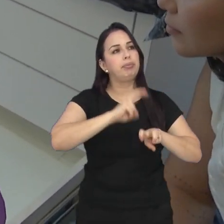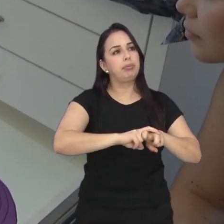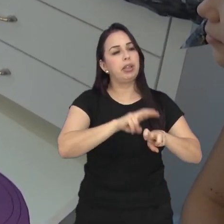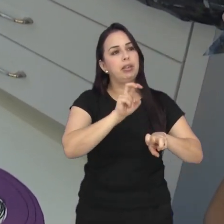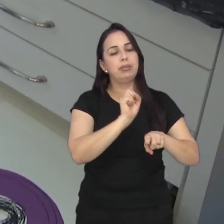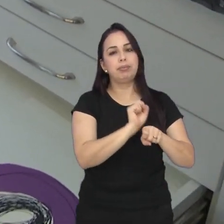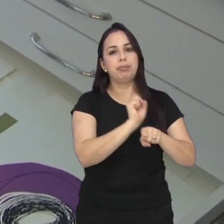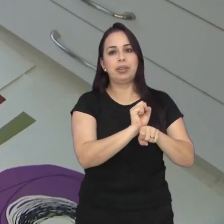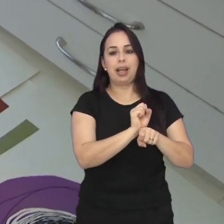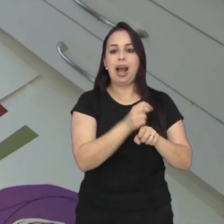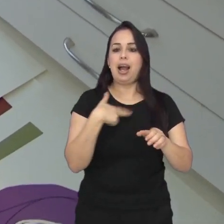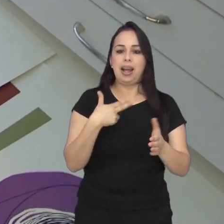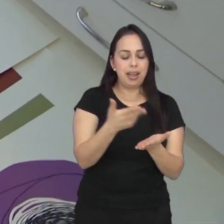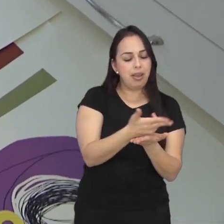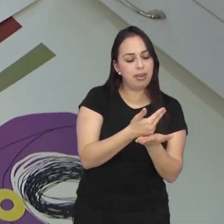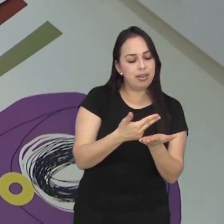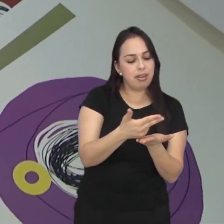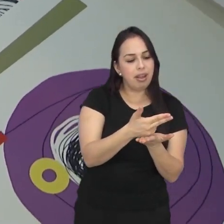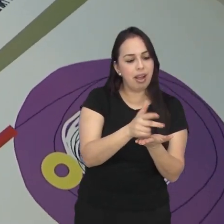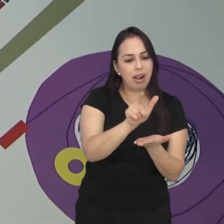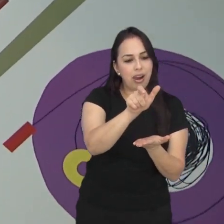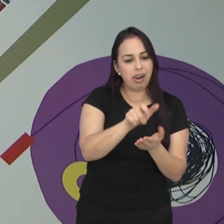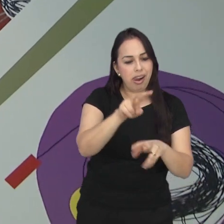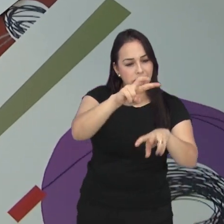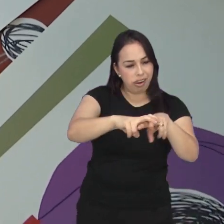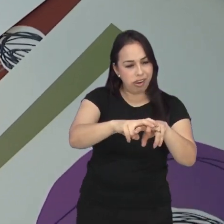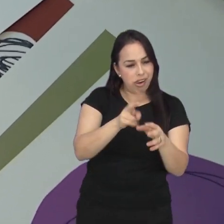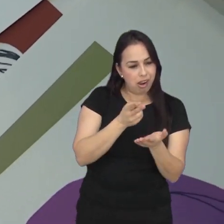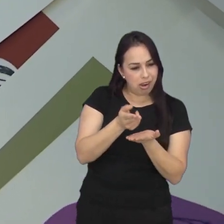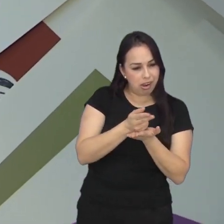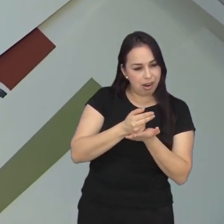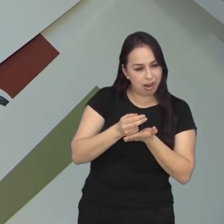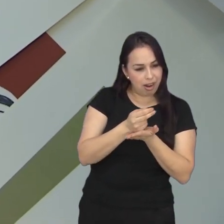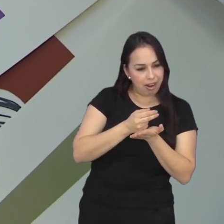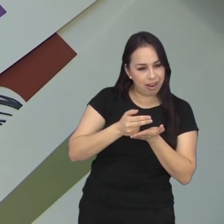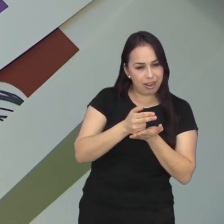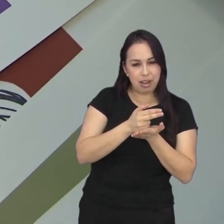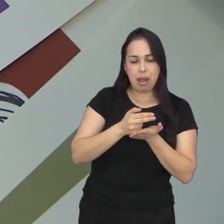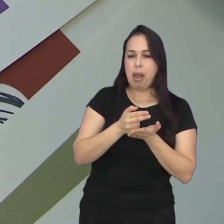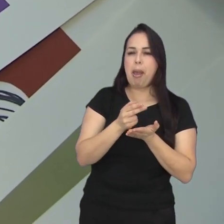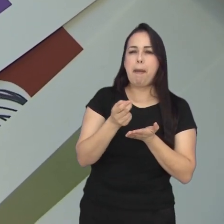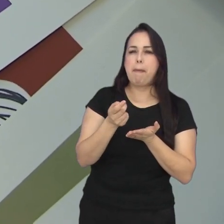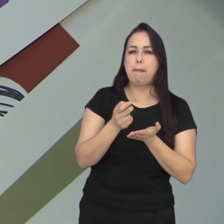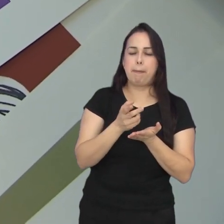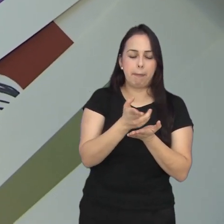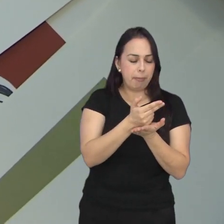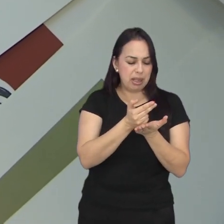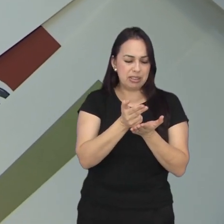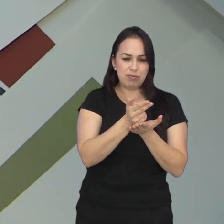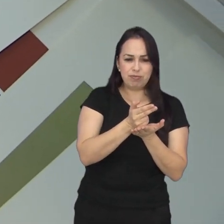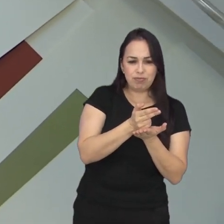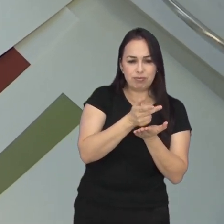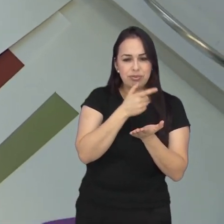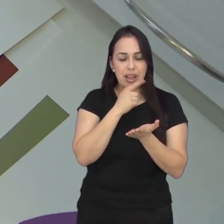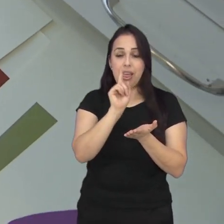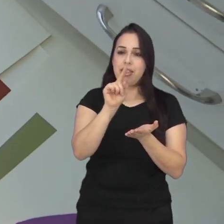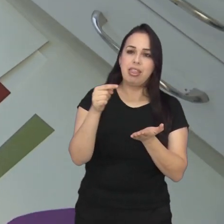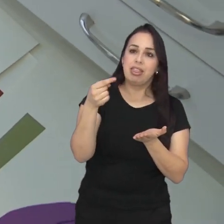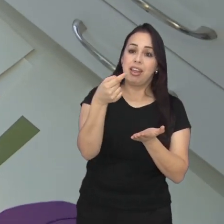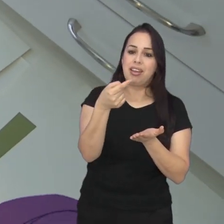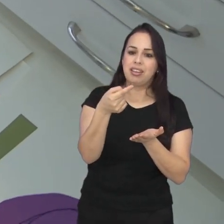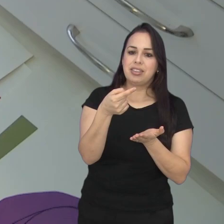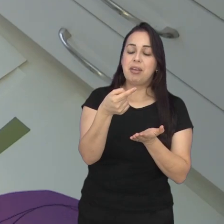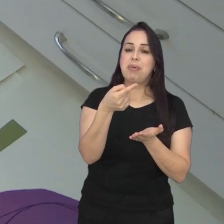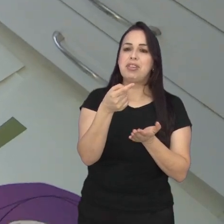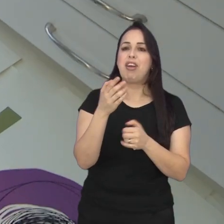né? Eu fiz um desenho da cadeira, acho que uma das poucas figuras que eu tenho.